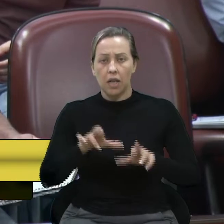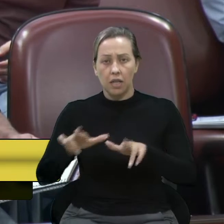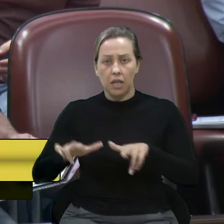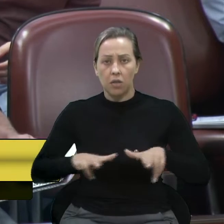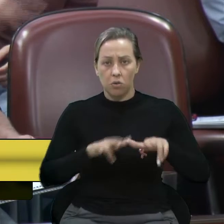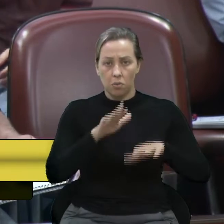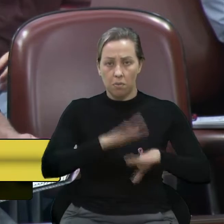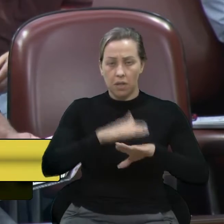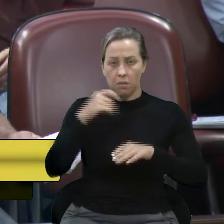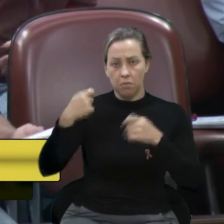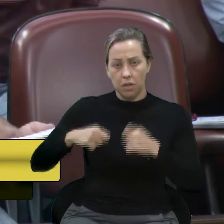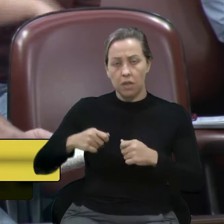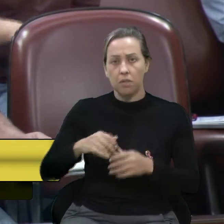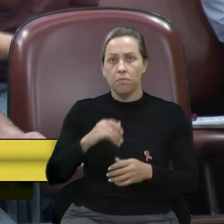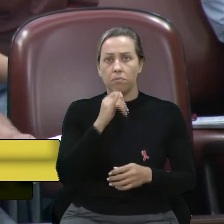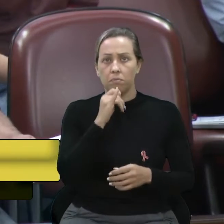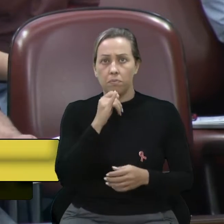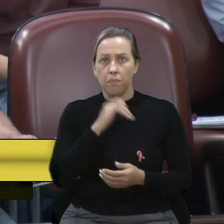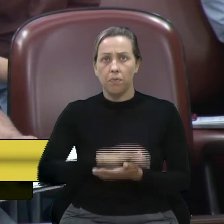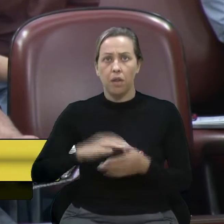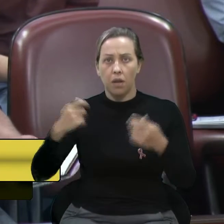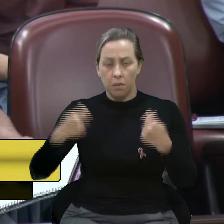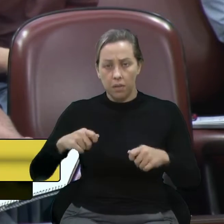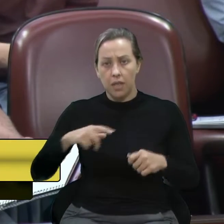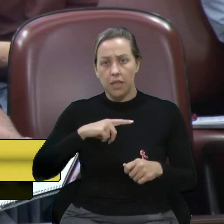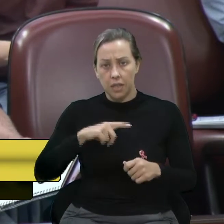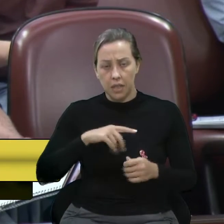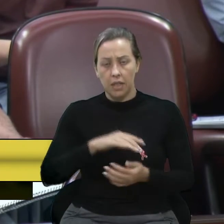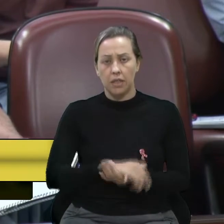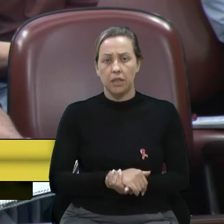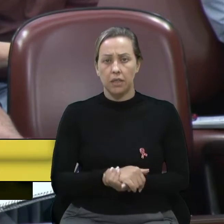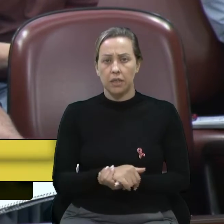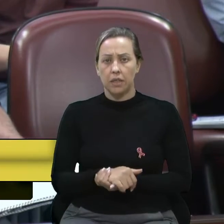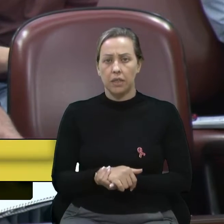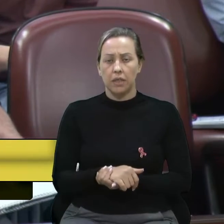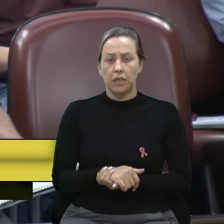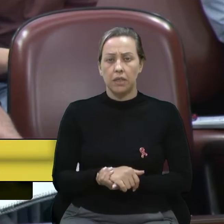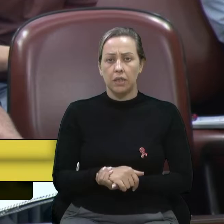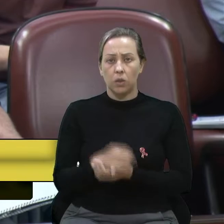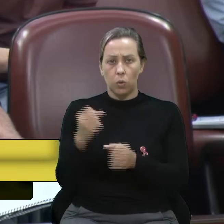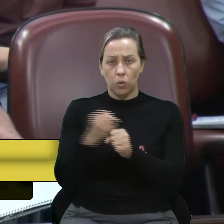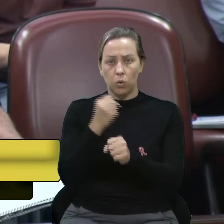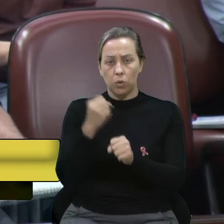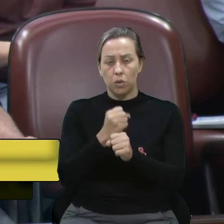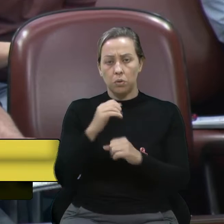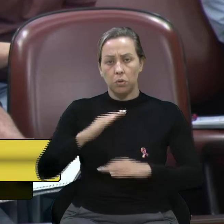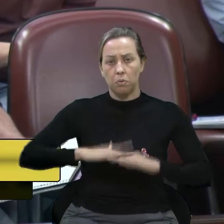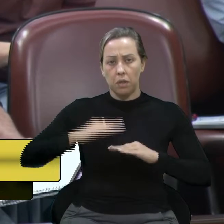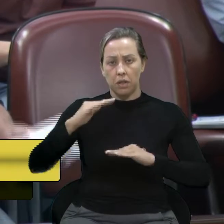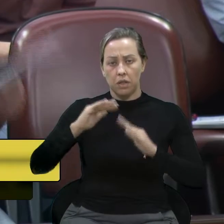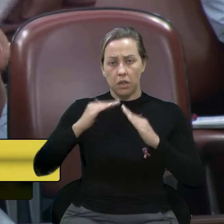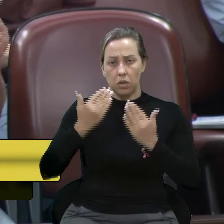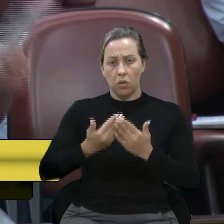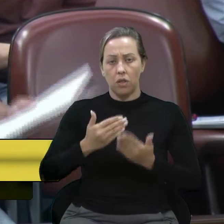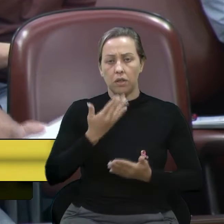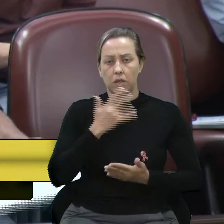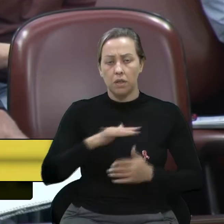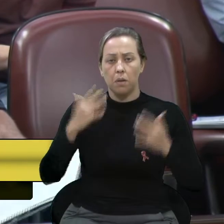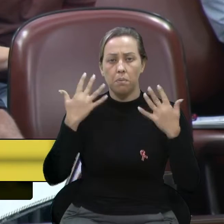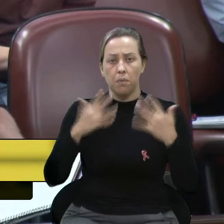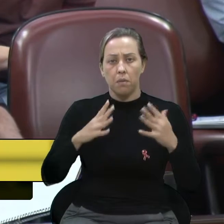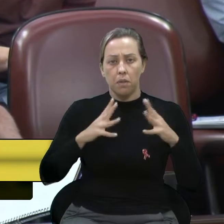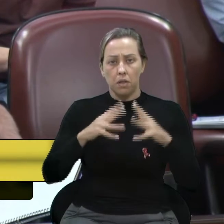mais precisam, é necessário que logo se inicie, então, construção de mais escolas infantis. Parabéns a